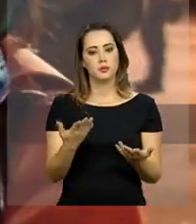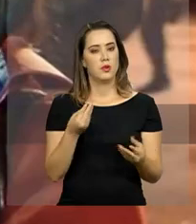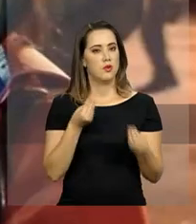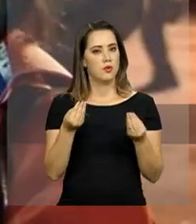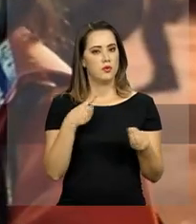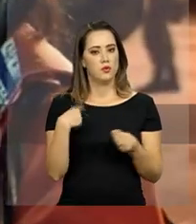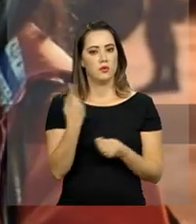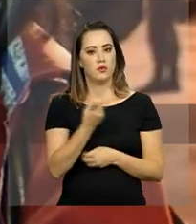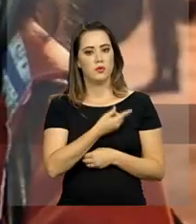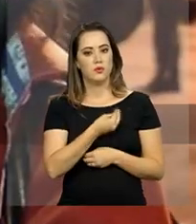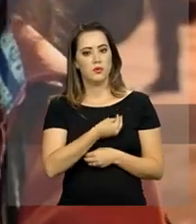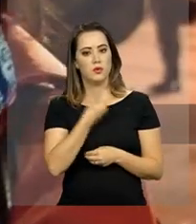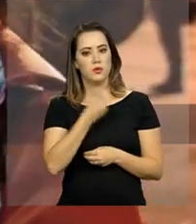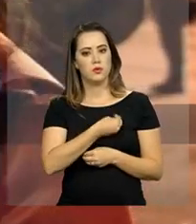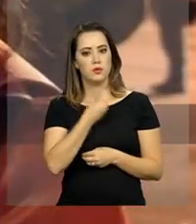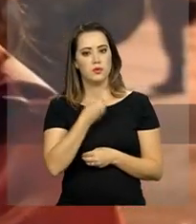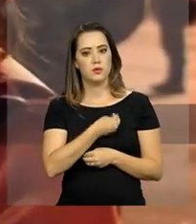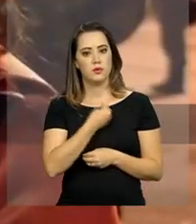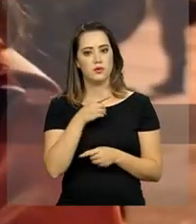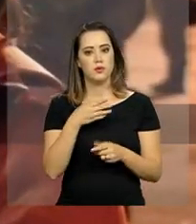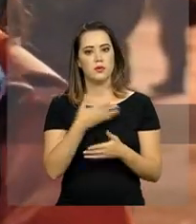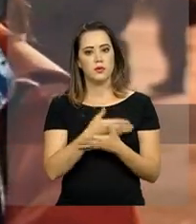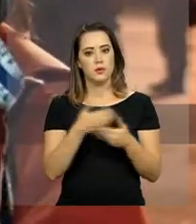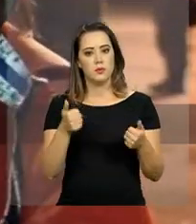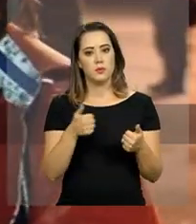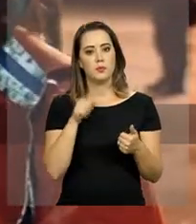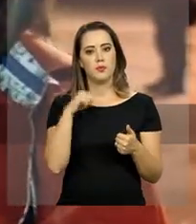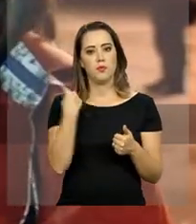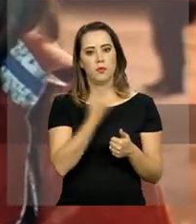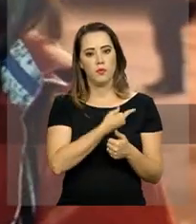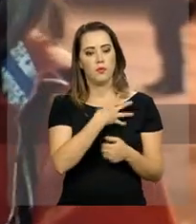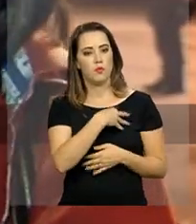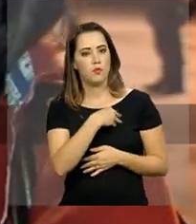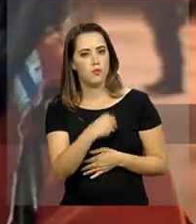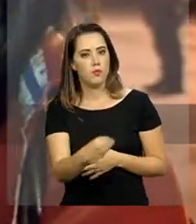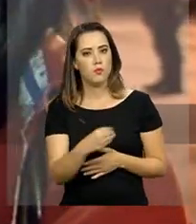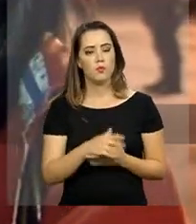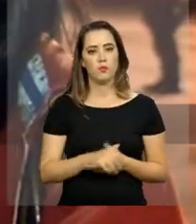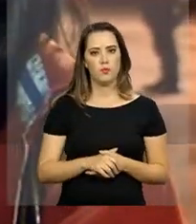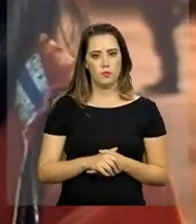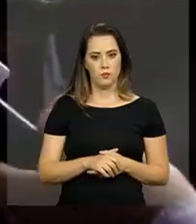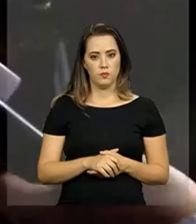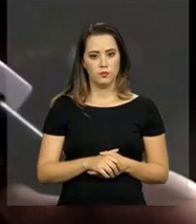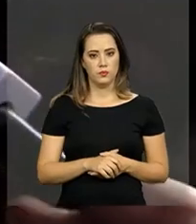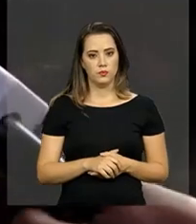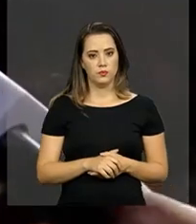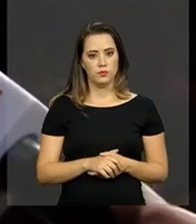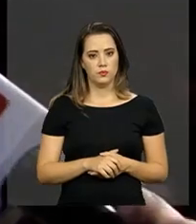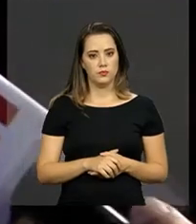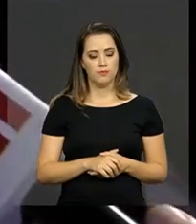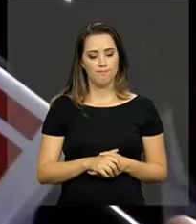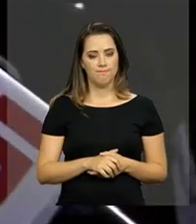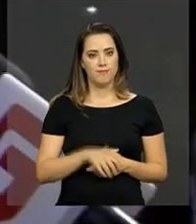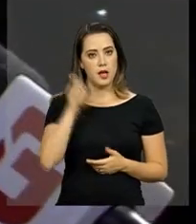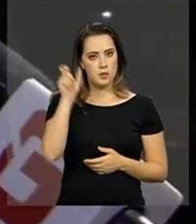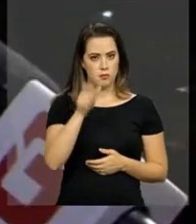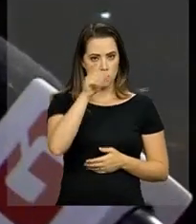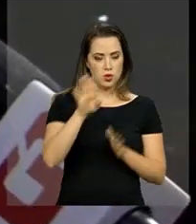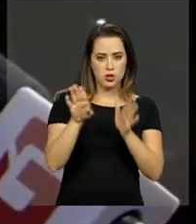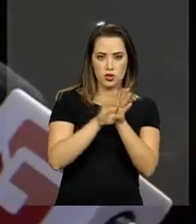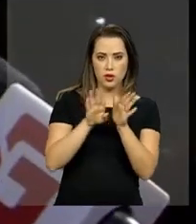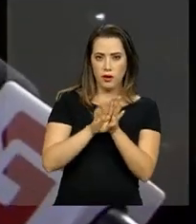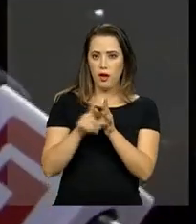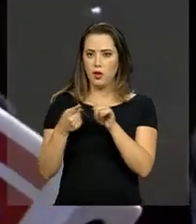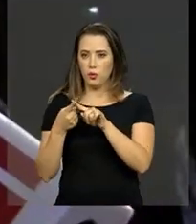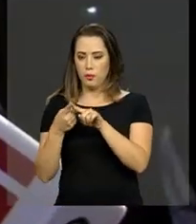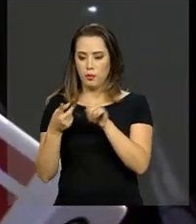com a noção de ter uma melhor vida para nós, para nossos filhos. Os que já chegaram na primeira e segunda